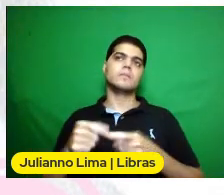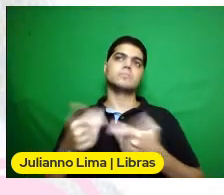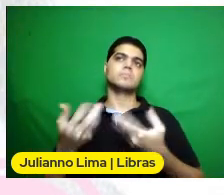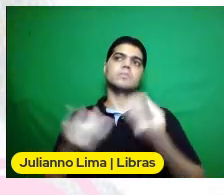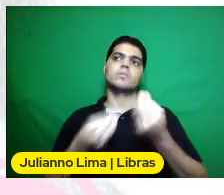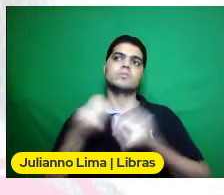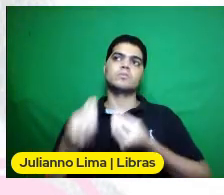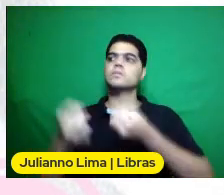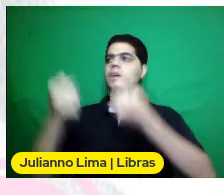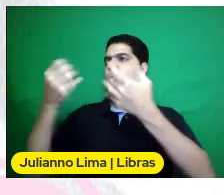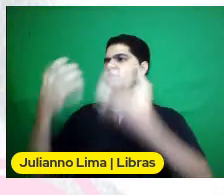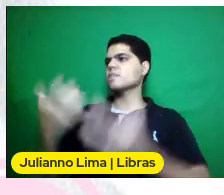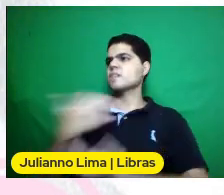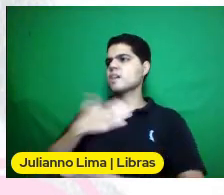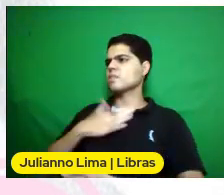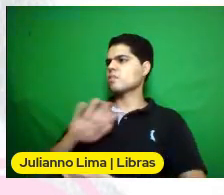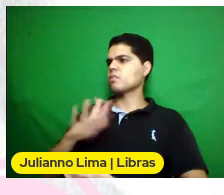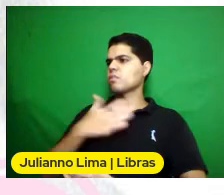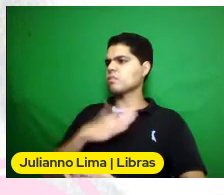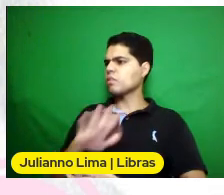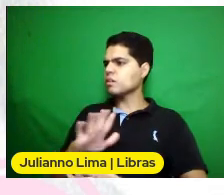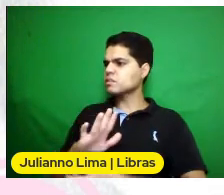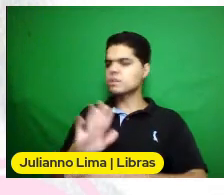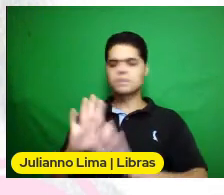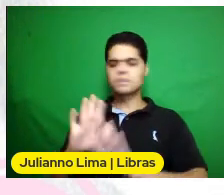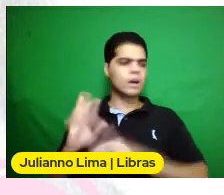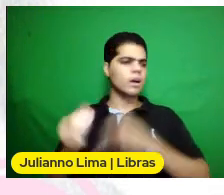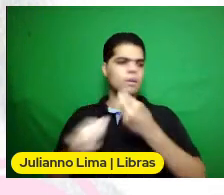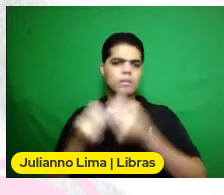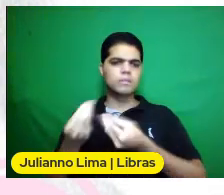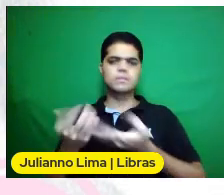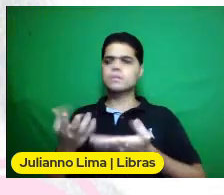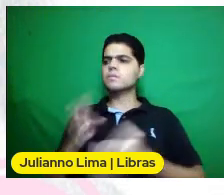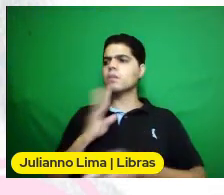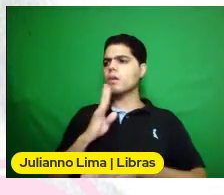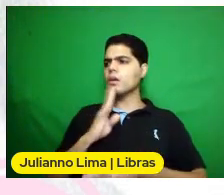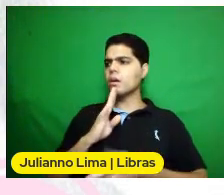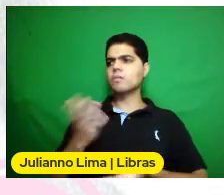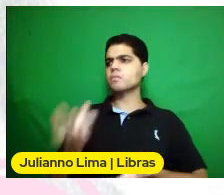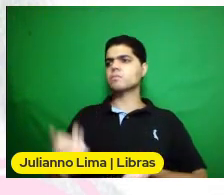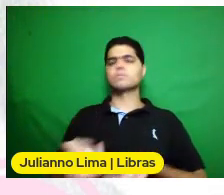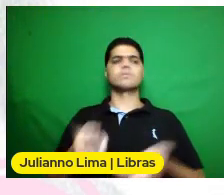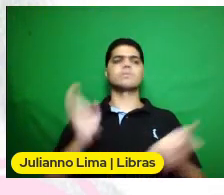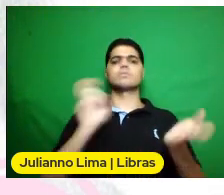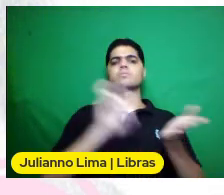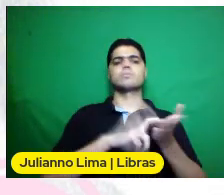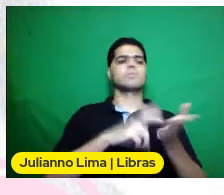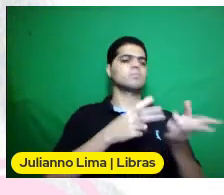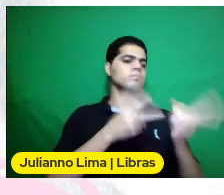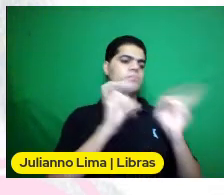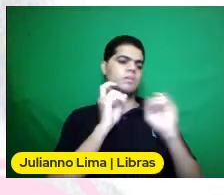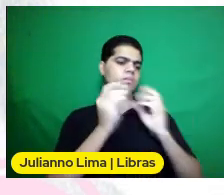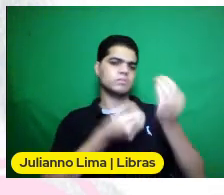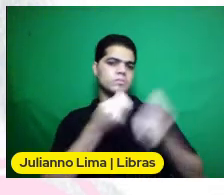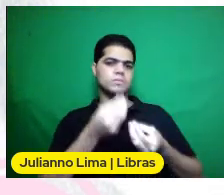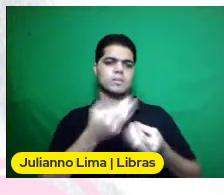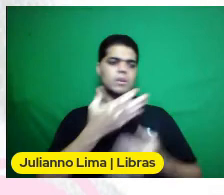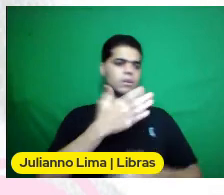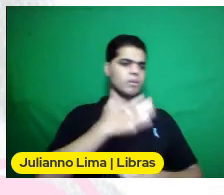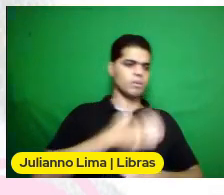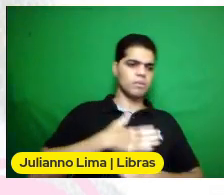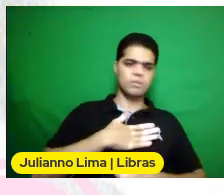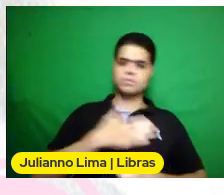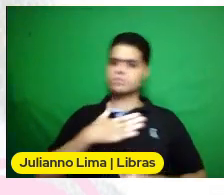você nem conhece, né? Não chega nem a conhecer. Você, depois de conhecer, você pode dizer que não gosta ou gosta, mas